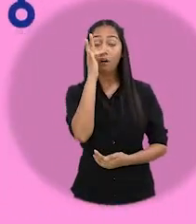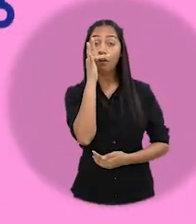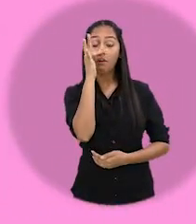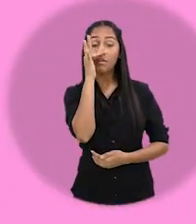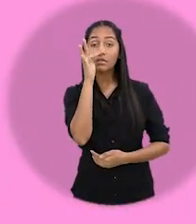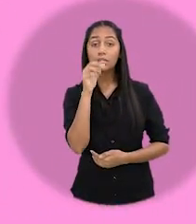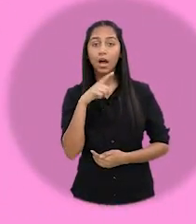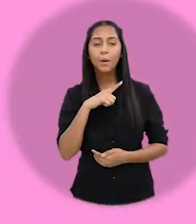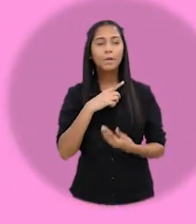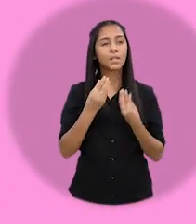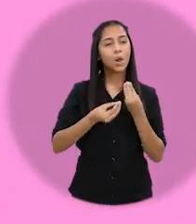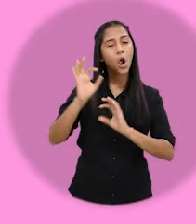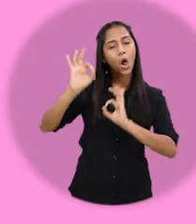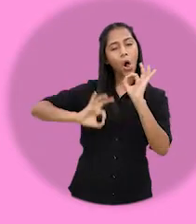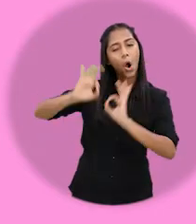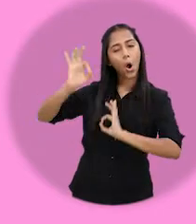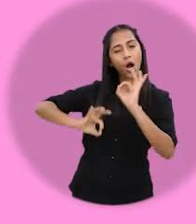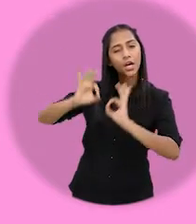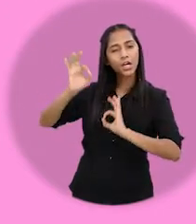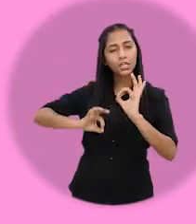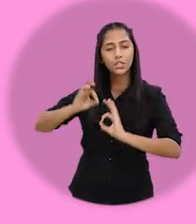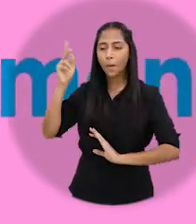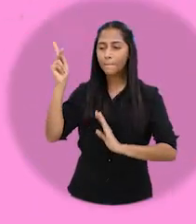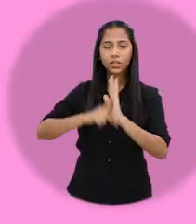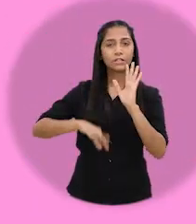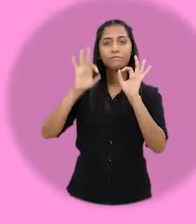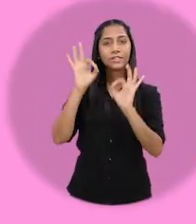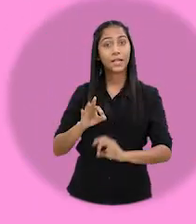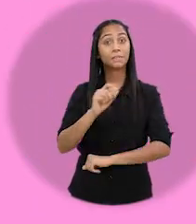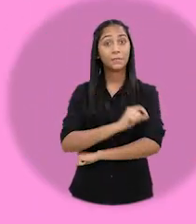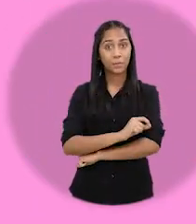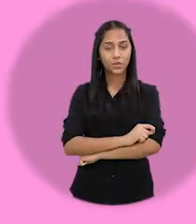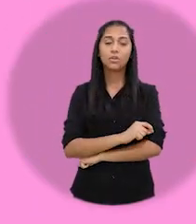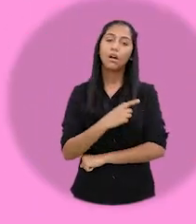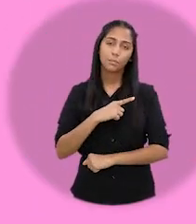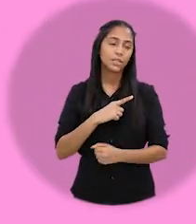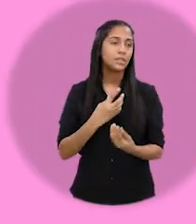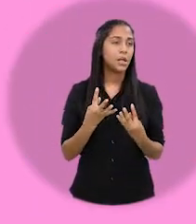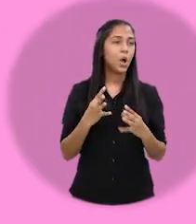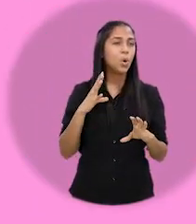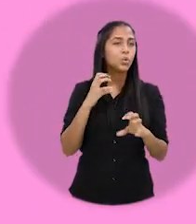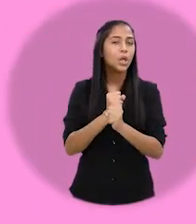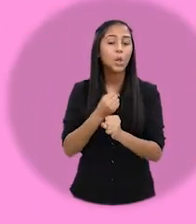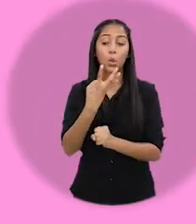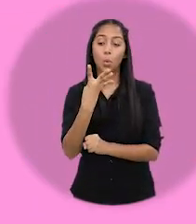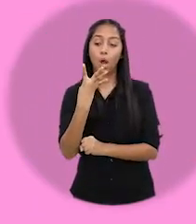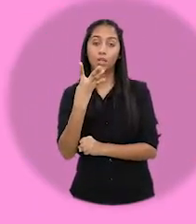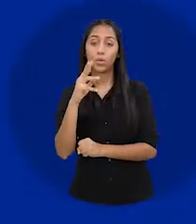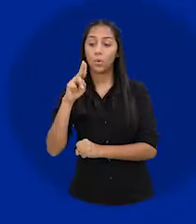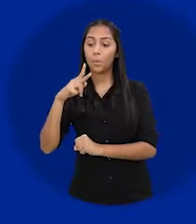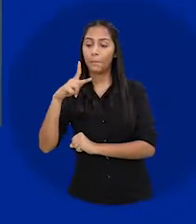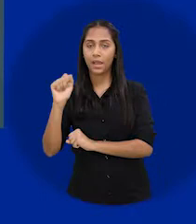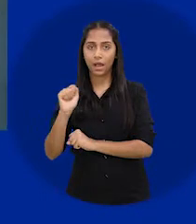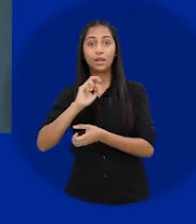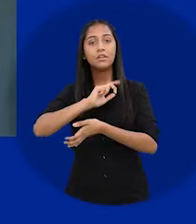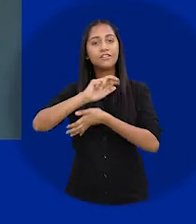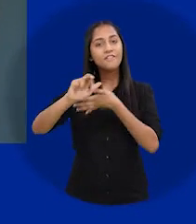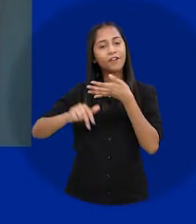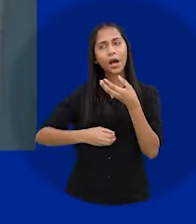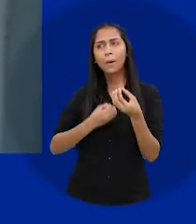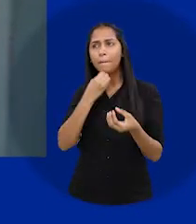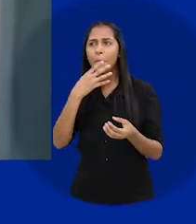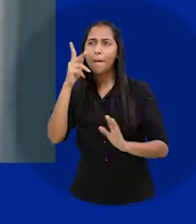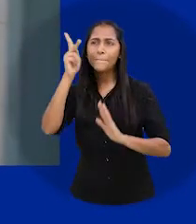Rosalba Ciarlini traçou o planejamento ideal para Mossoró, que deveria ter o total de 4 UPAs. Como tantos outros